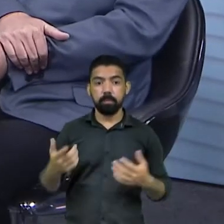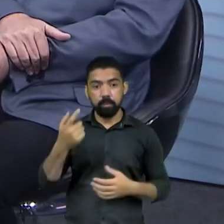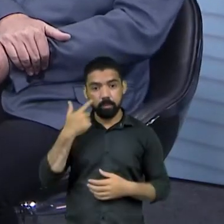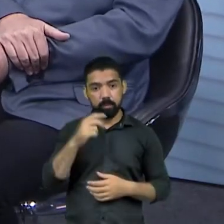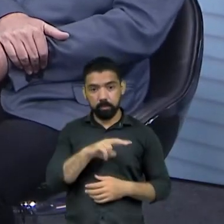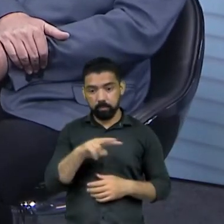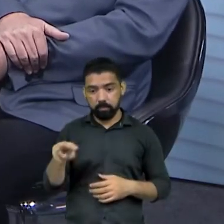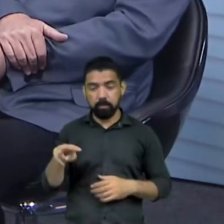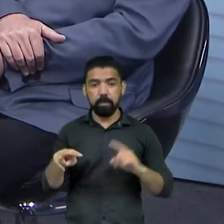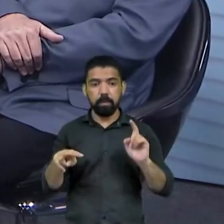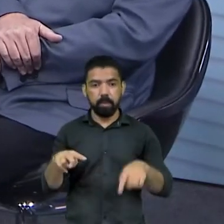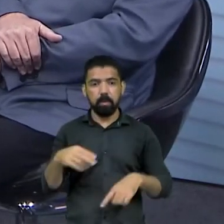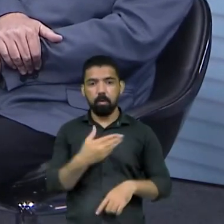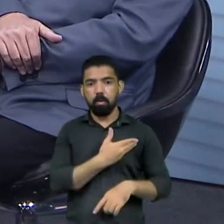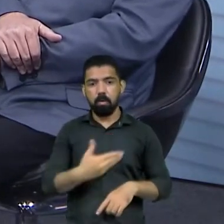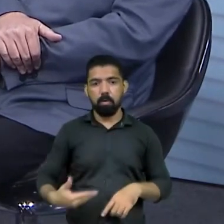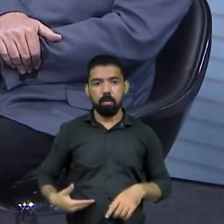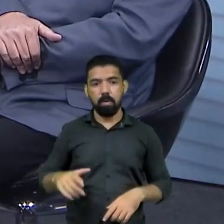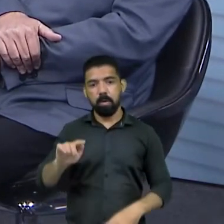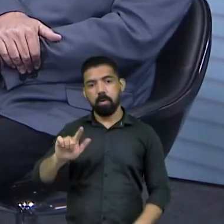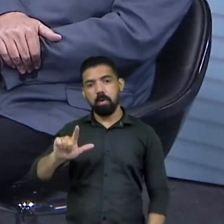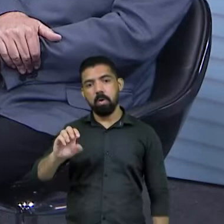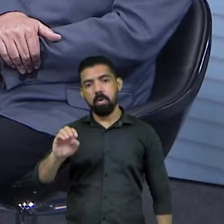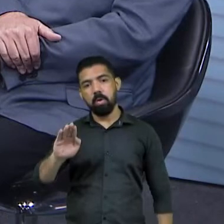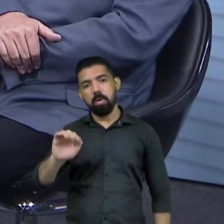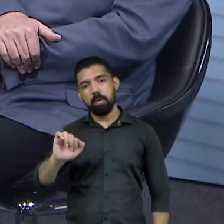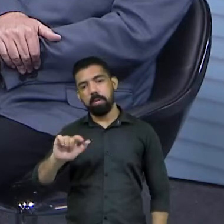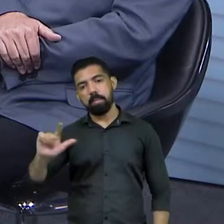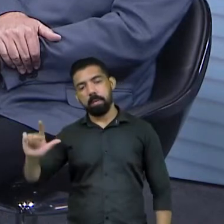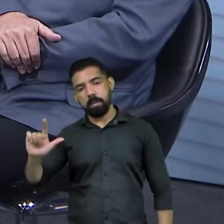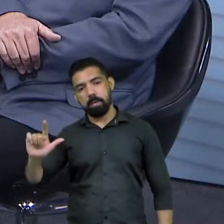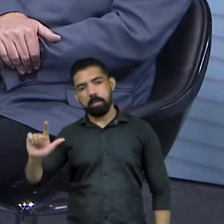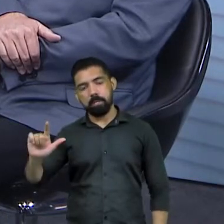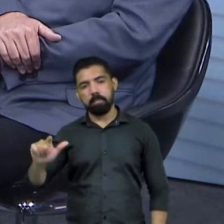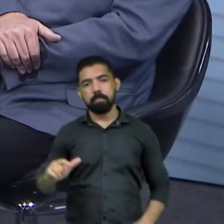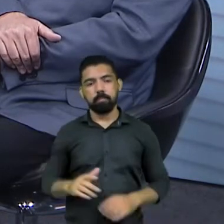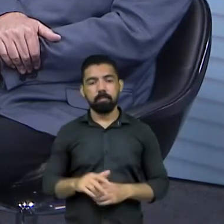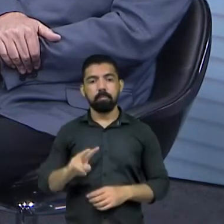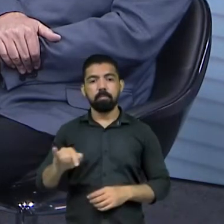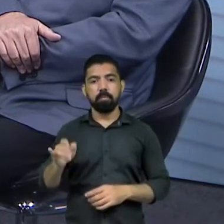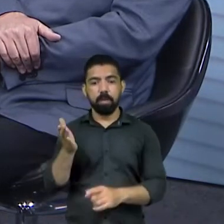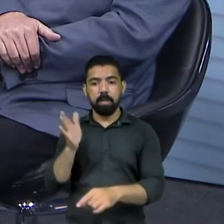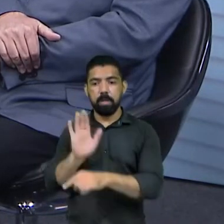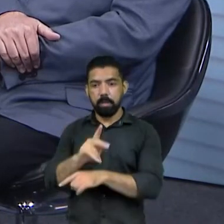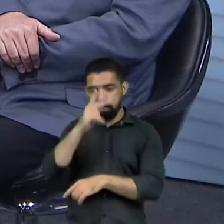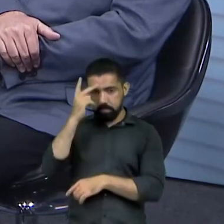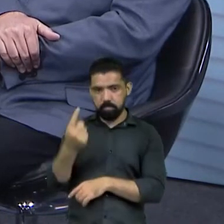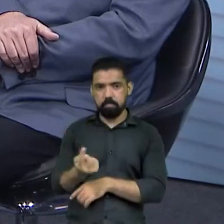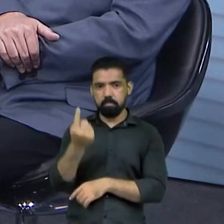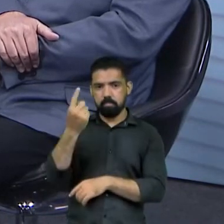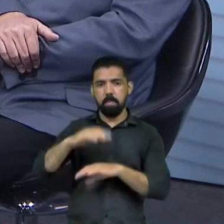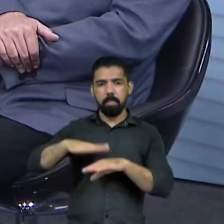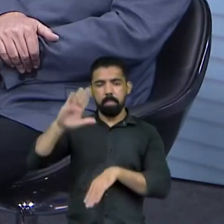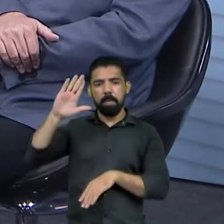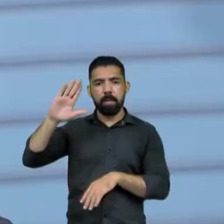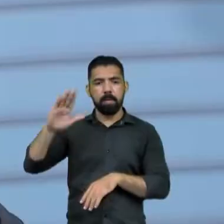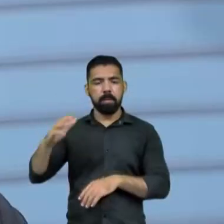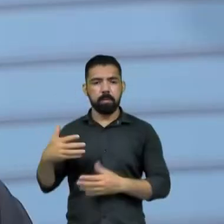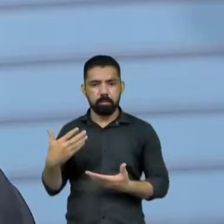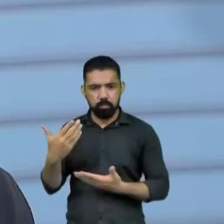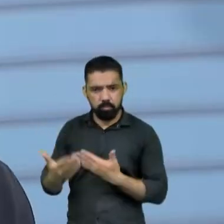governo global pregar um uma pessoa que seja o salvador da pátria não é que vai ser o mais simpático